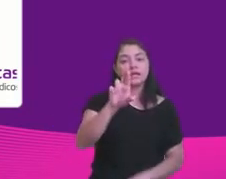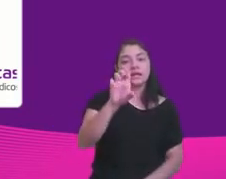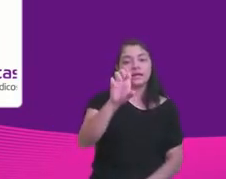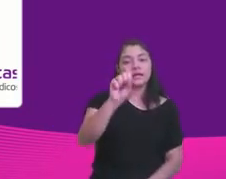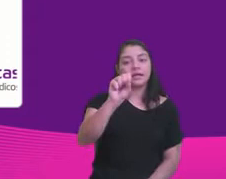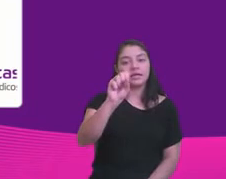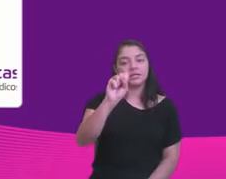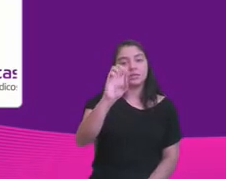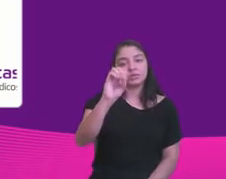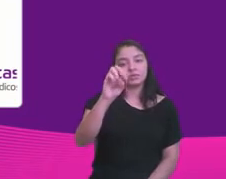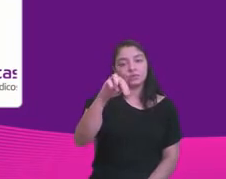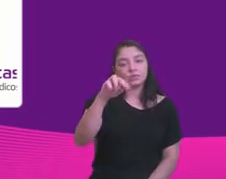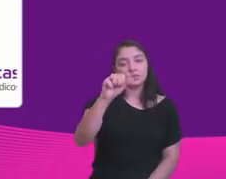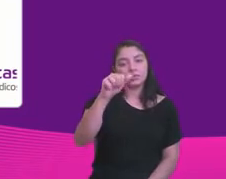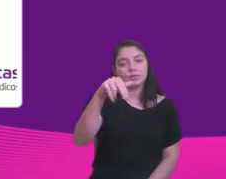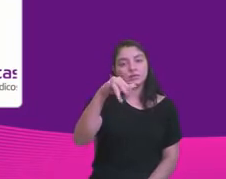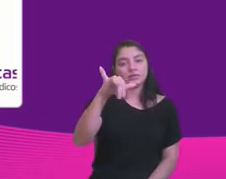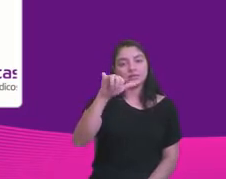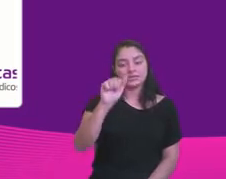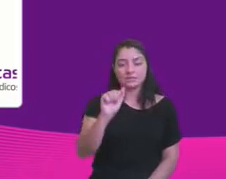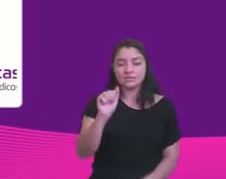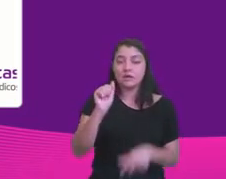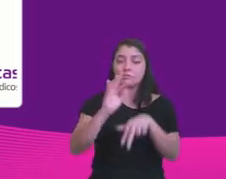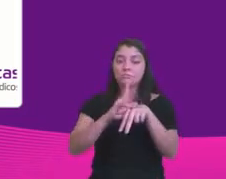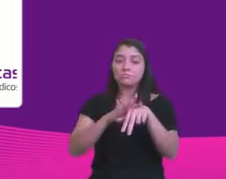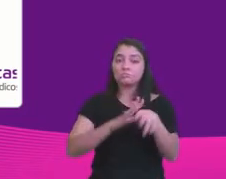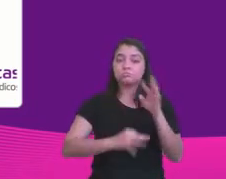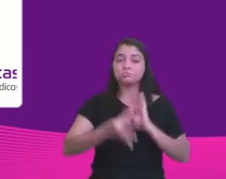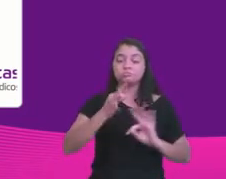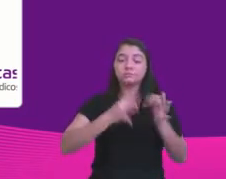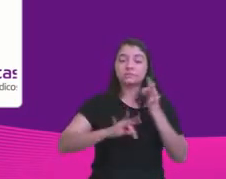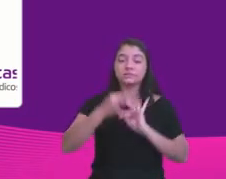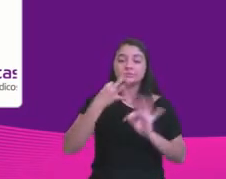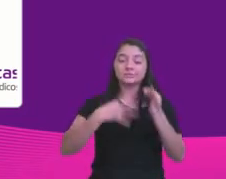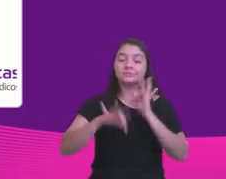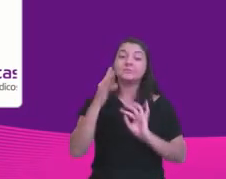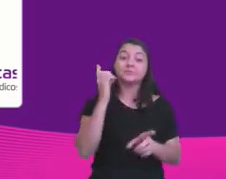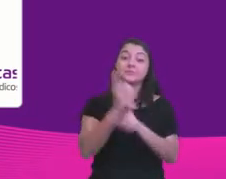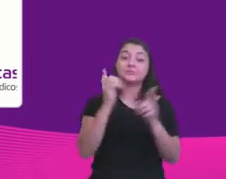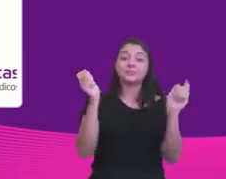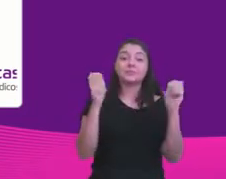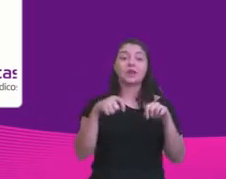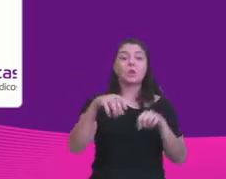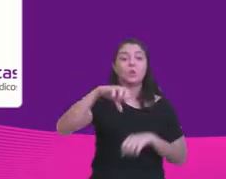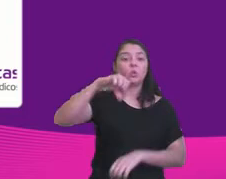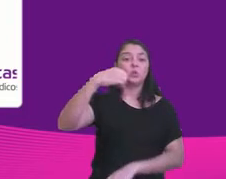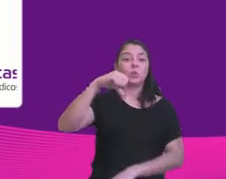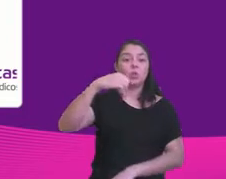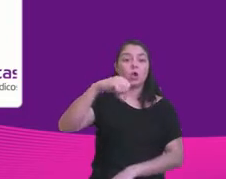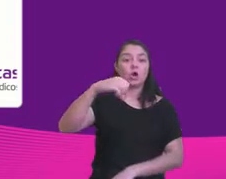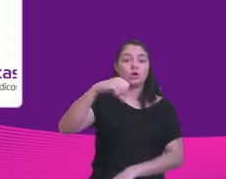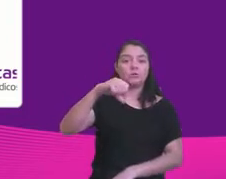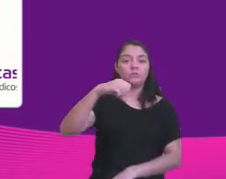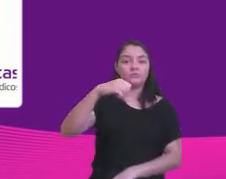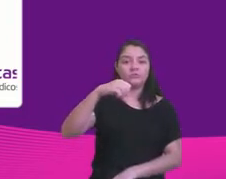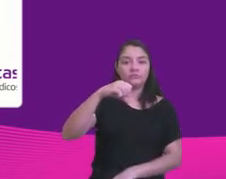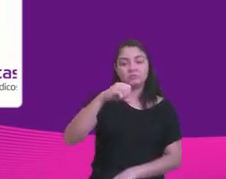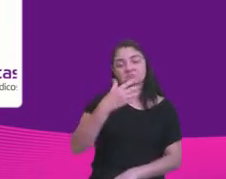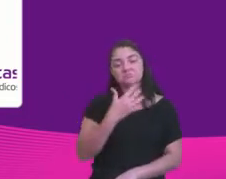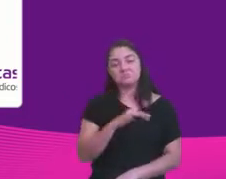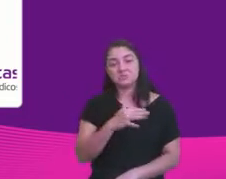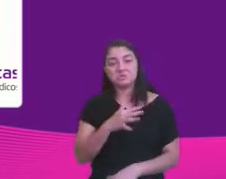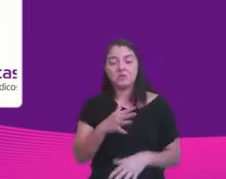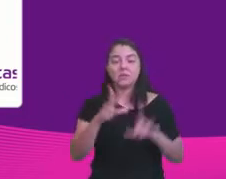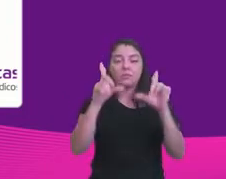uma resposta ao tratamento e a ressonância com 9 ciclos, uma área de redução